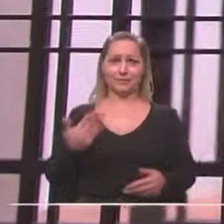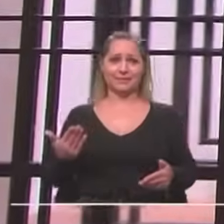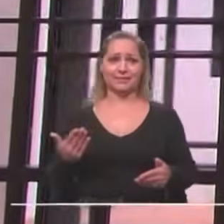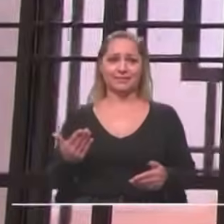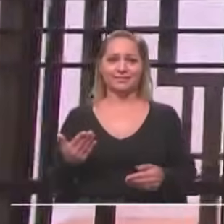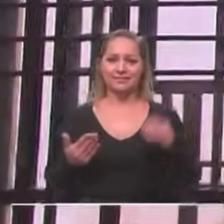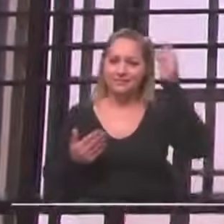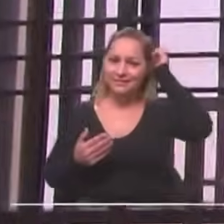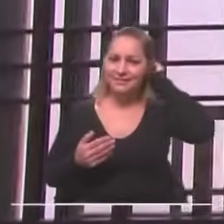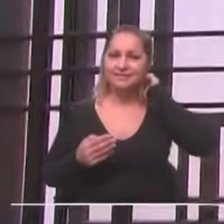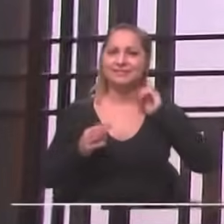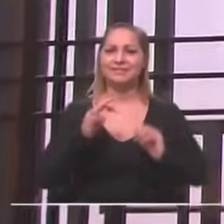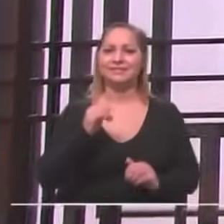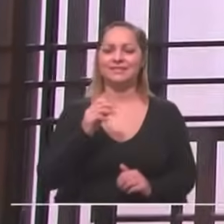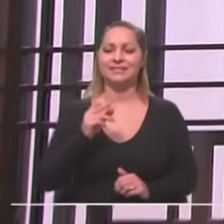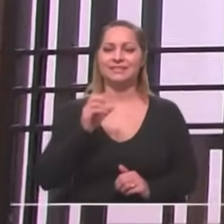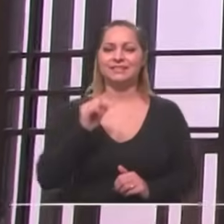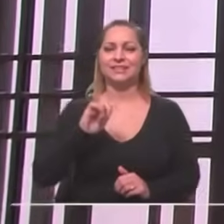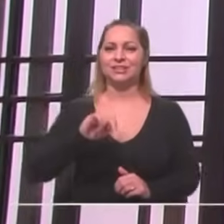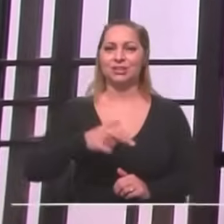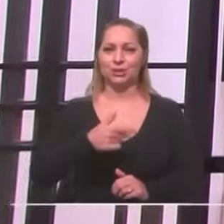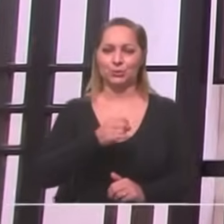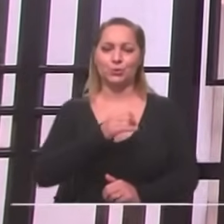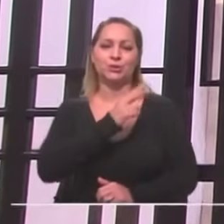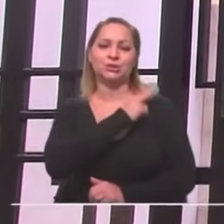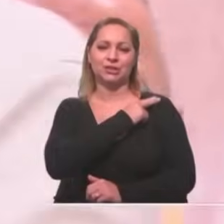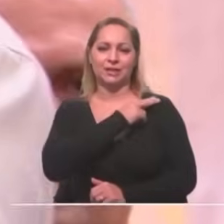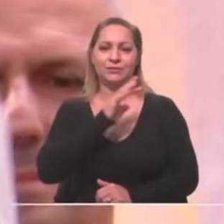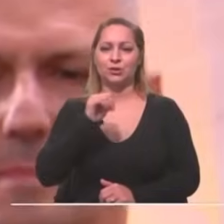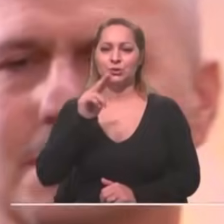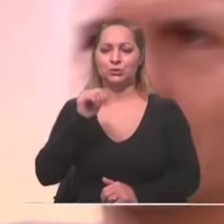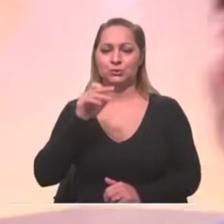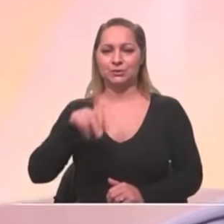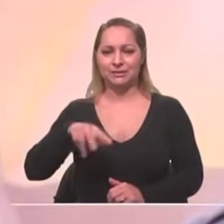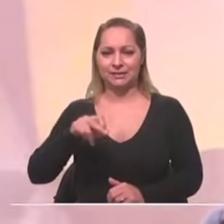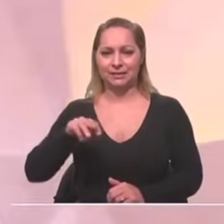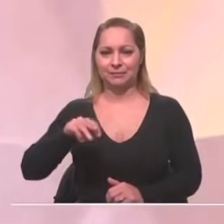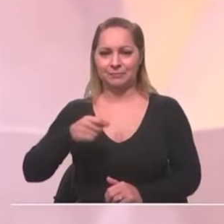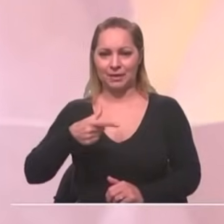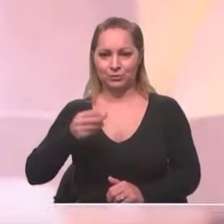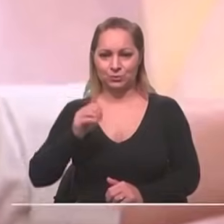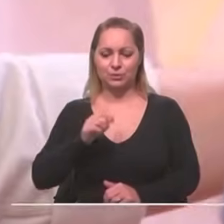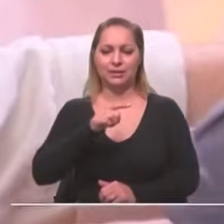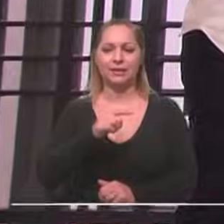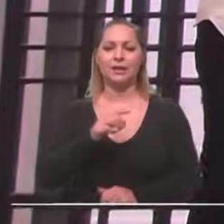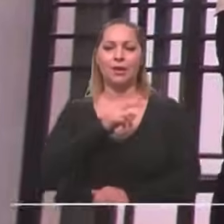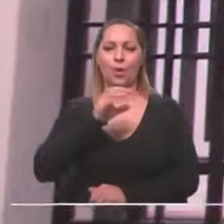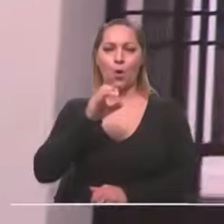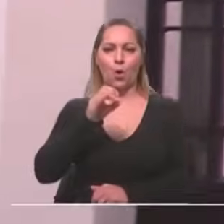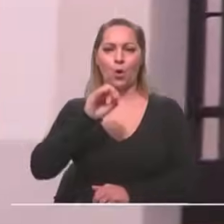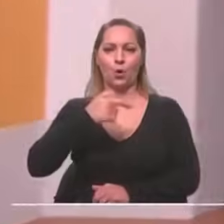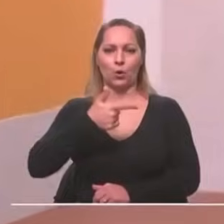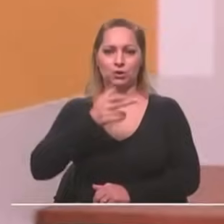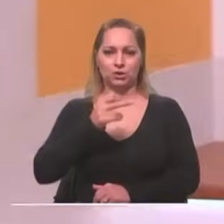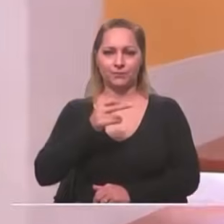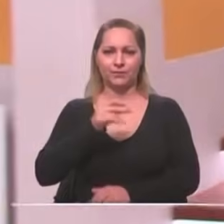Não. Sargento-chefe Susana Matos. Sim. Muito bom. Sargento Mor, Sanguinete Costa, como está? Faça o favor. Também sou